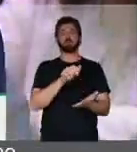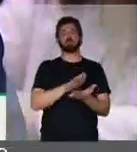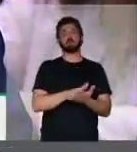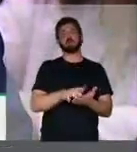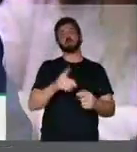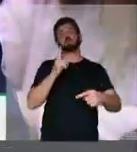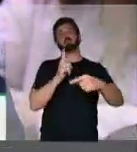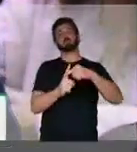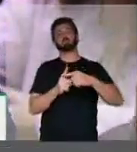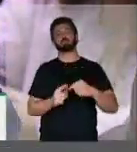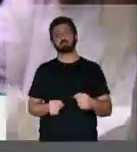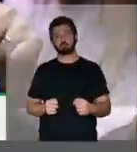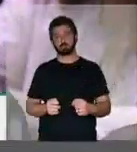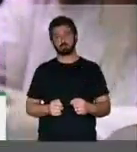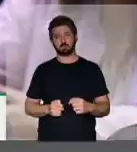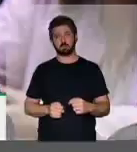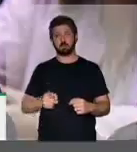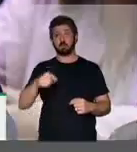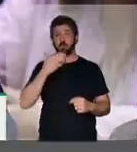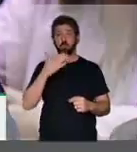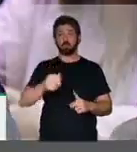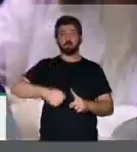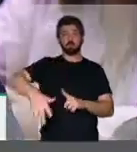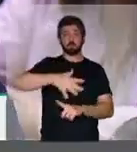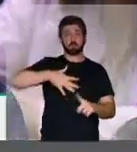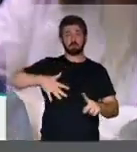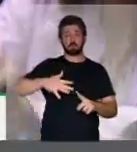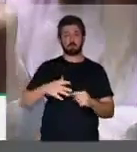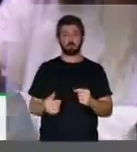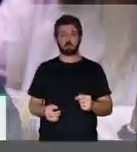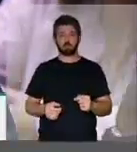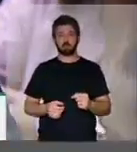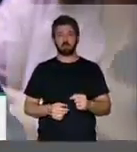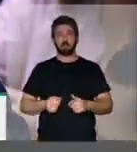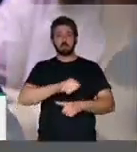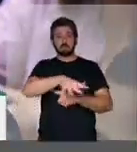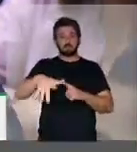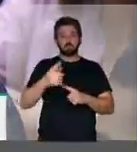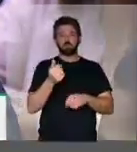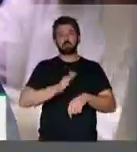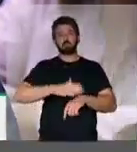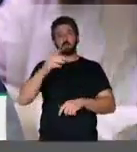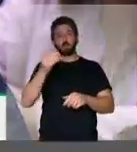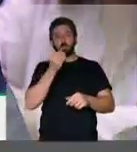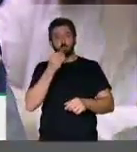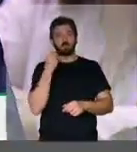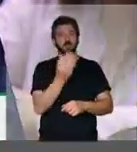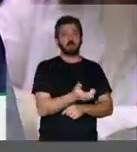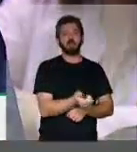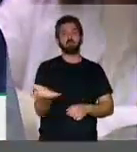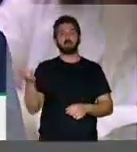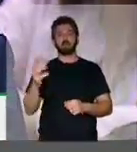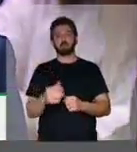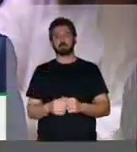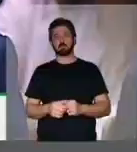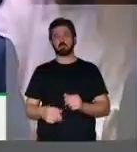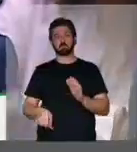cadastro positivo. É para o bem da sociedade, para a distribuição de renda, para dar oportunidade